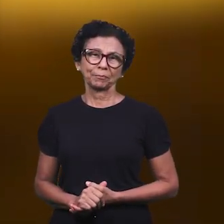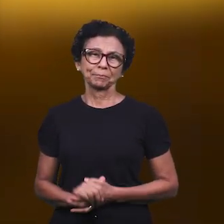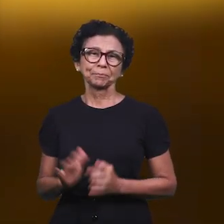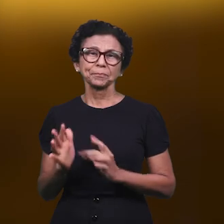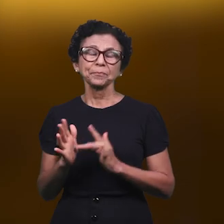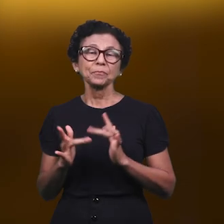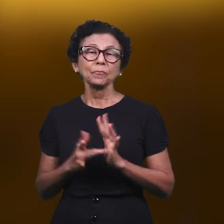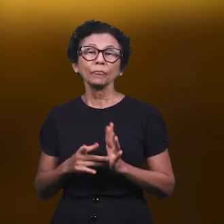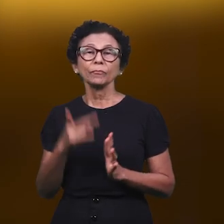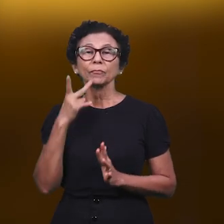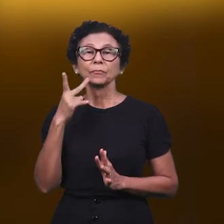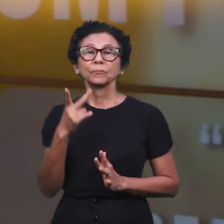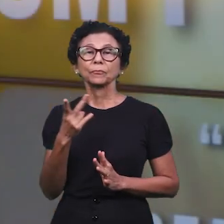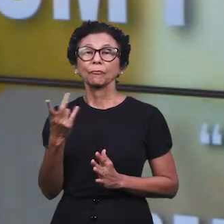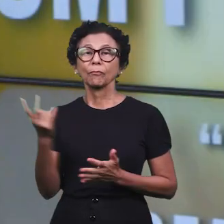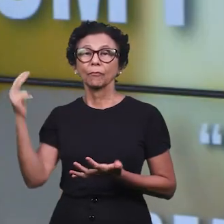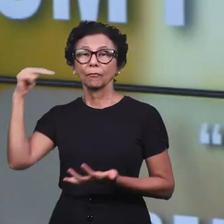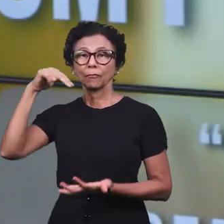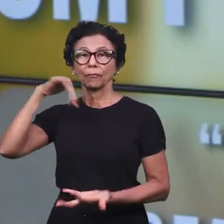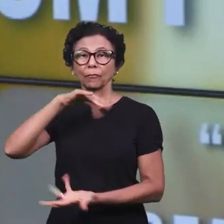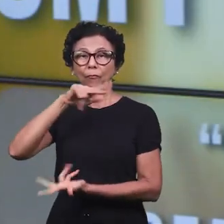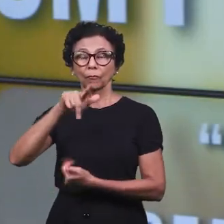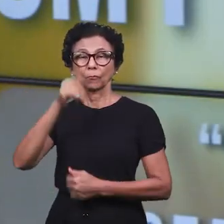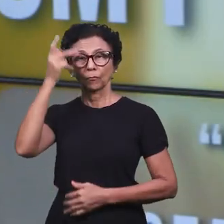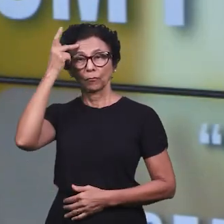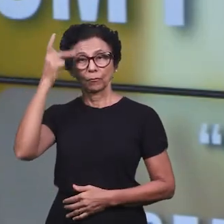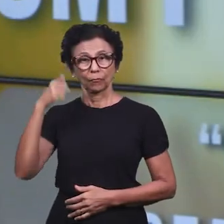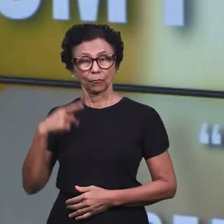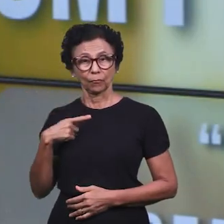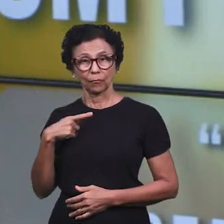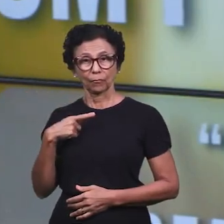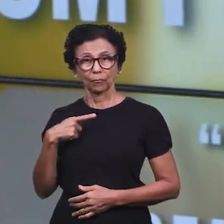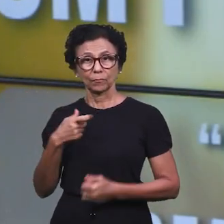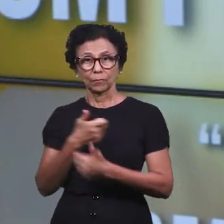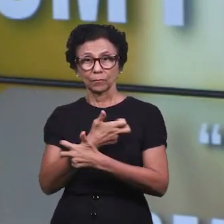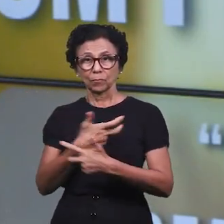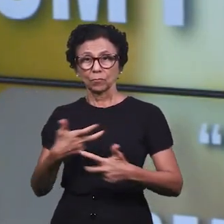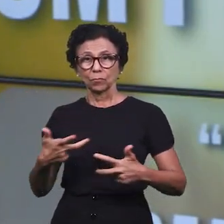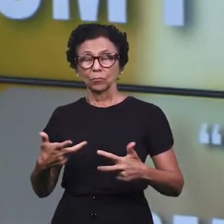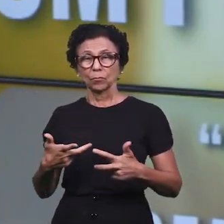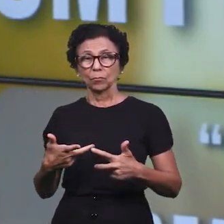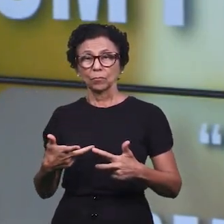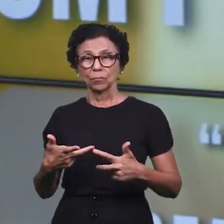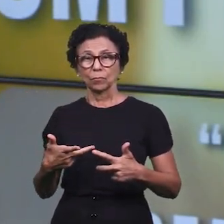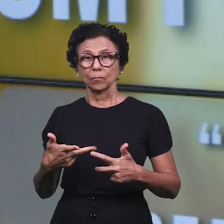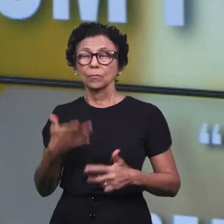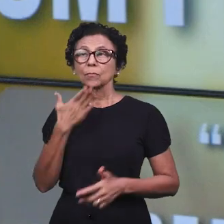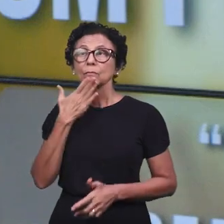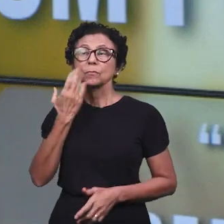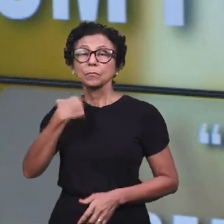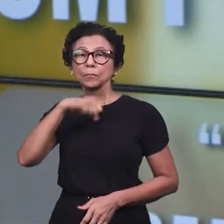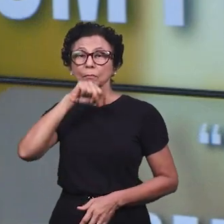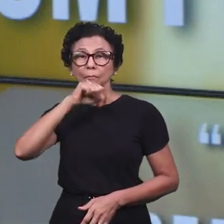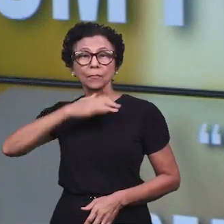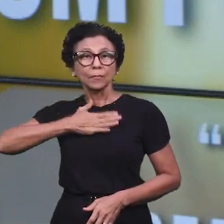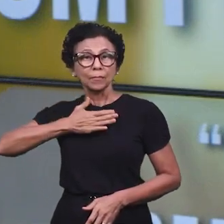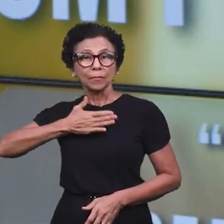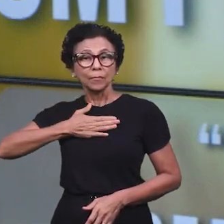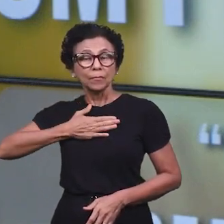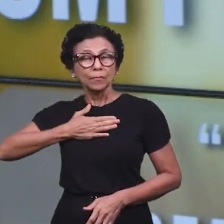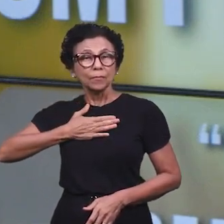pai. Então ele coloca aquilo como uma prioridade. Ele deu uma sequência,